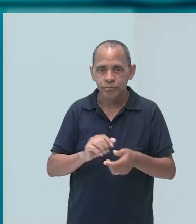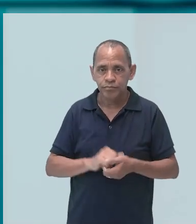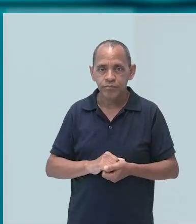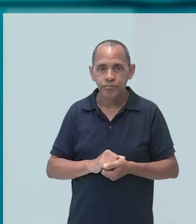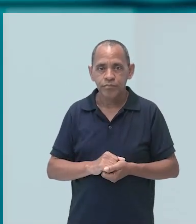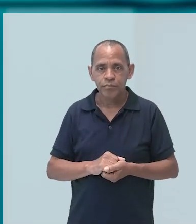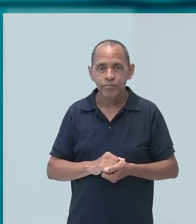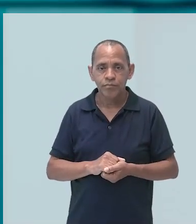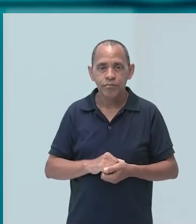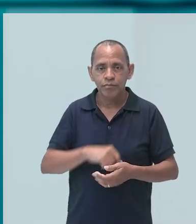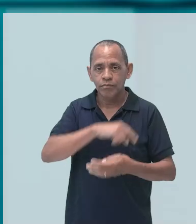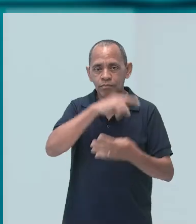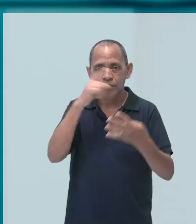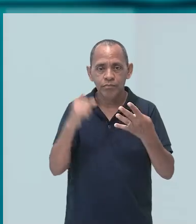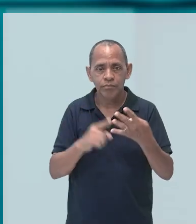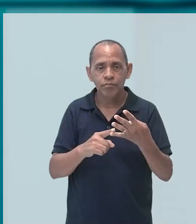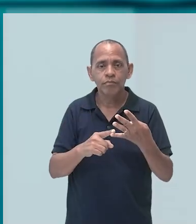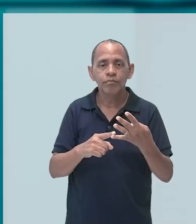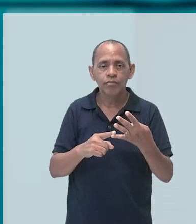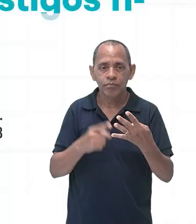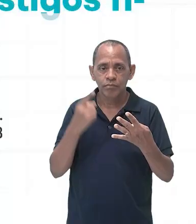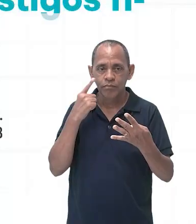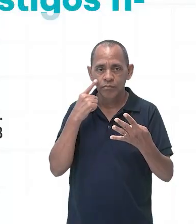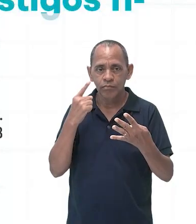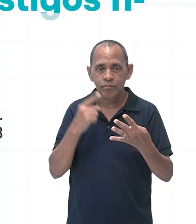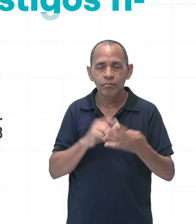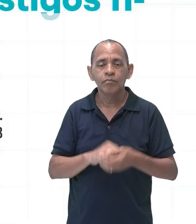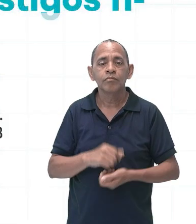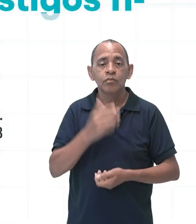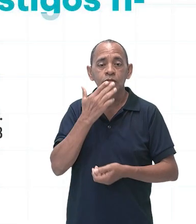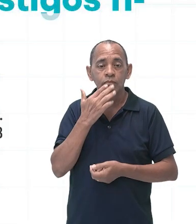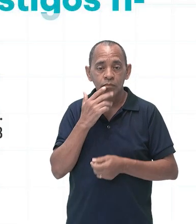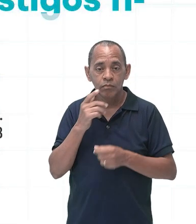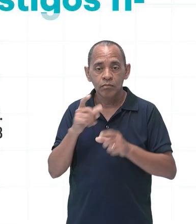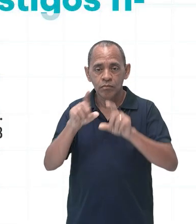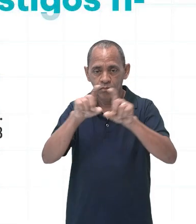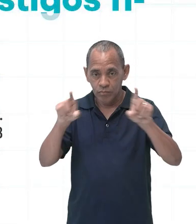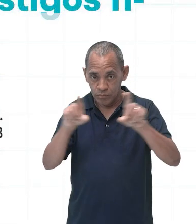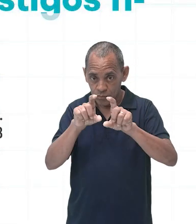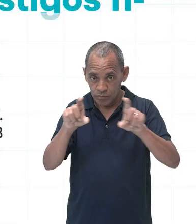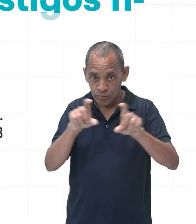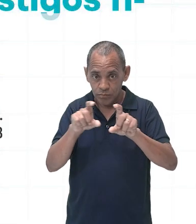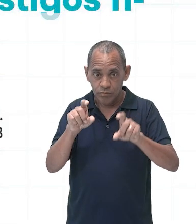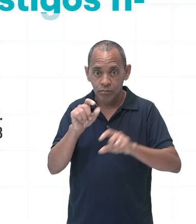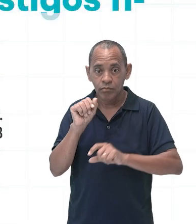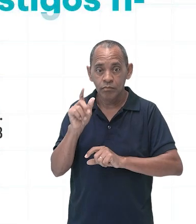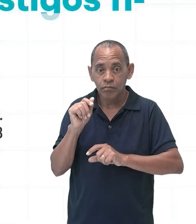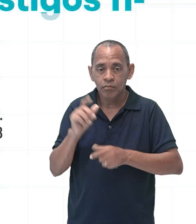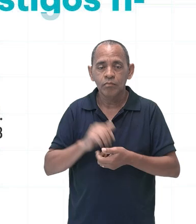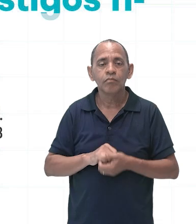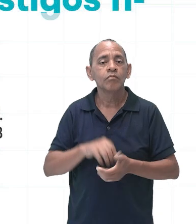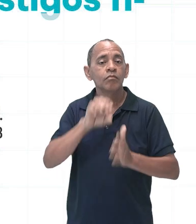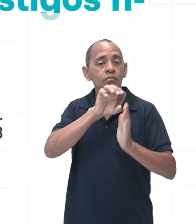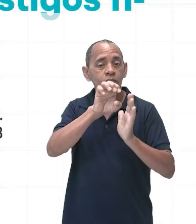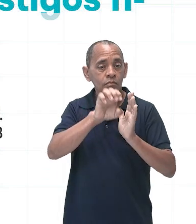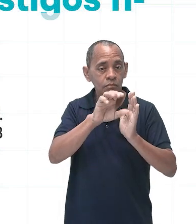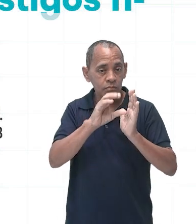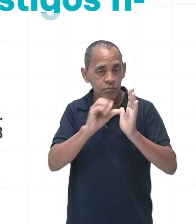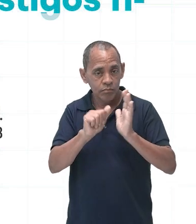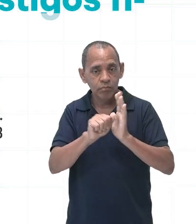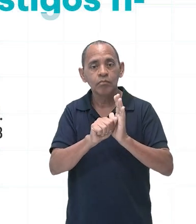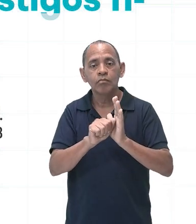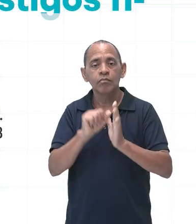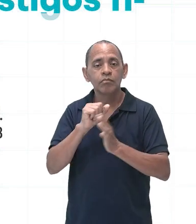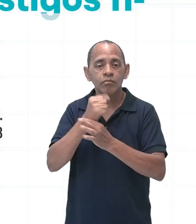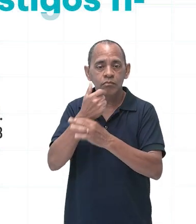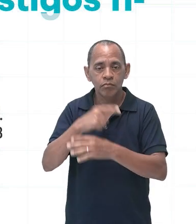adolescentes. E um quarto elemento a destacar, que é extremamente interessante e importante de ser comentado. O ECA também